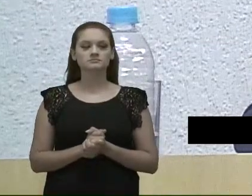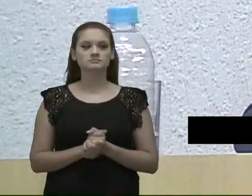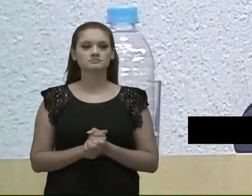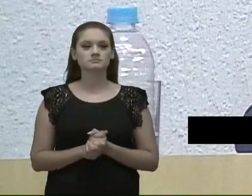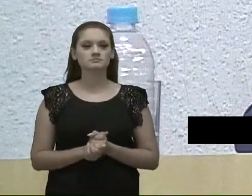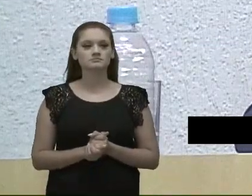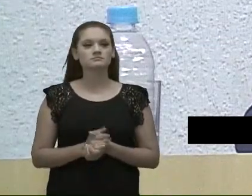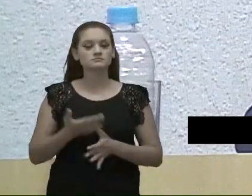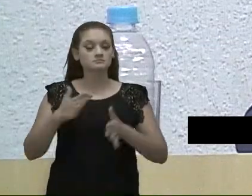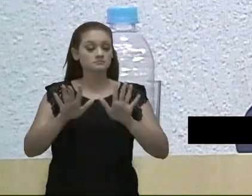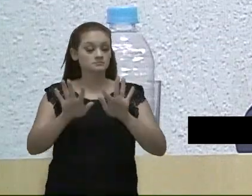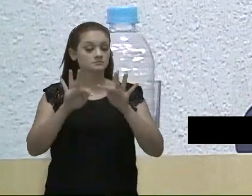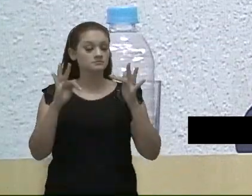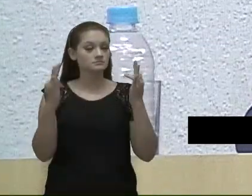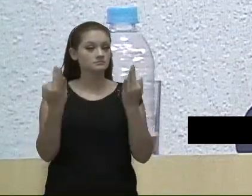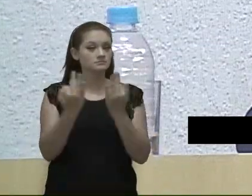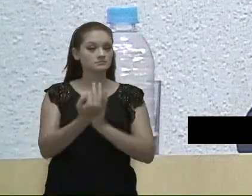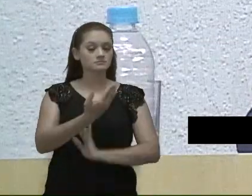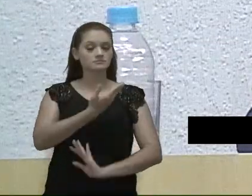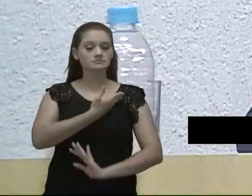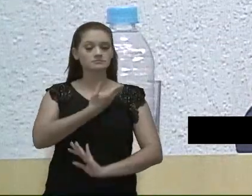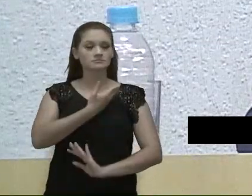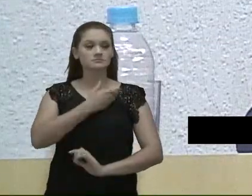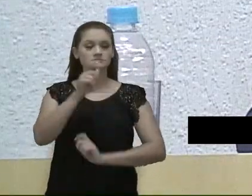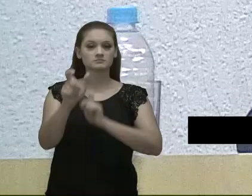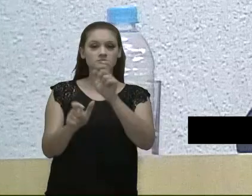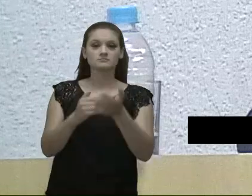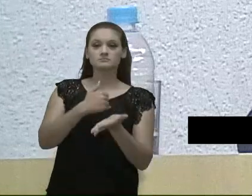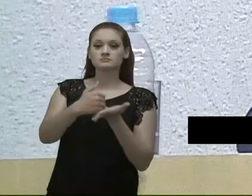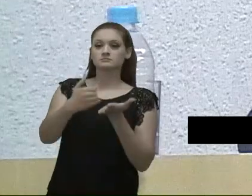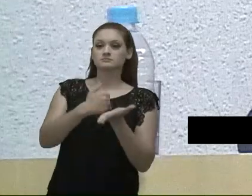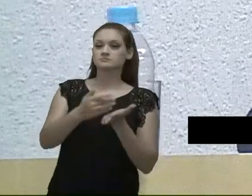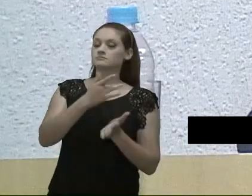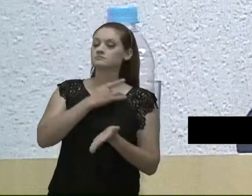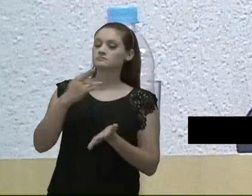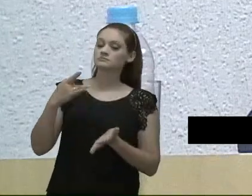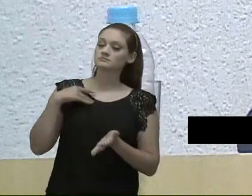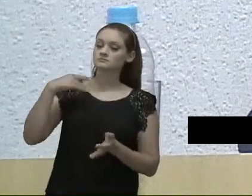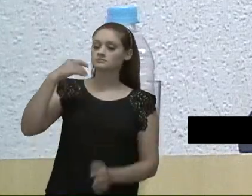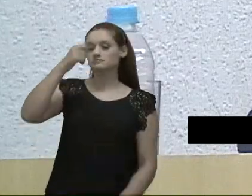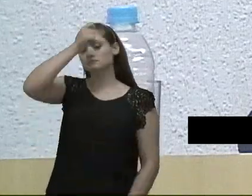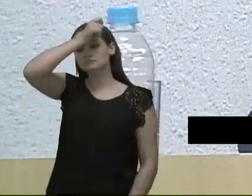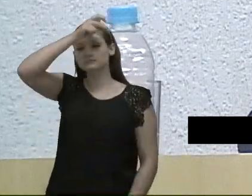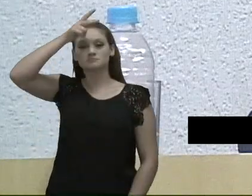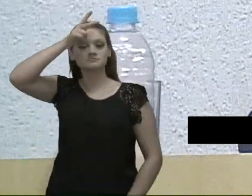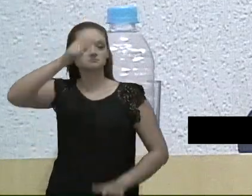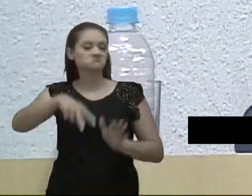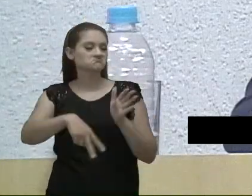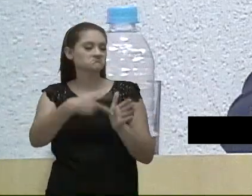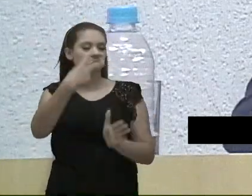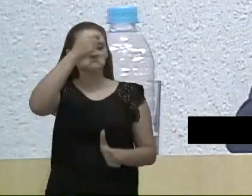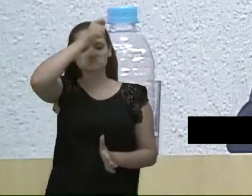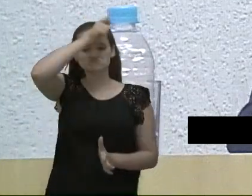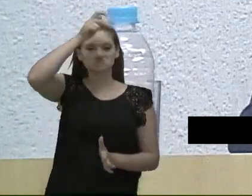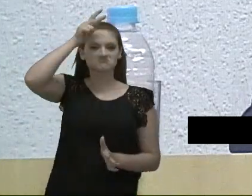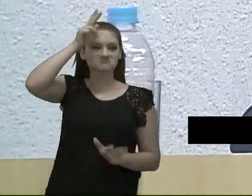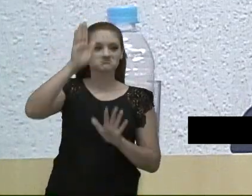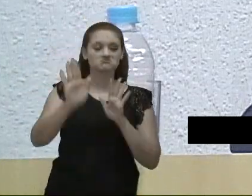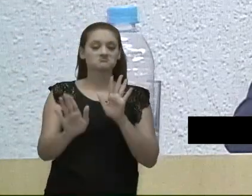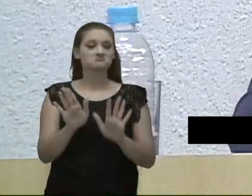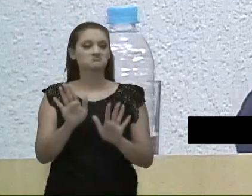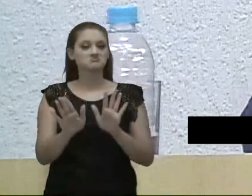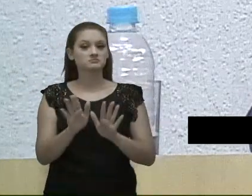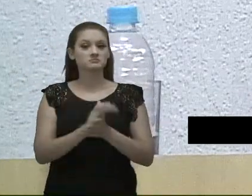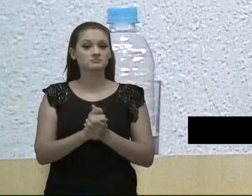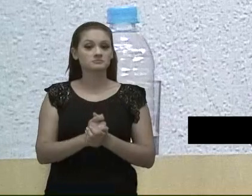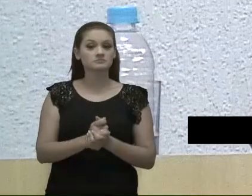algum parente de agente político, secretário de saúde, prefeito, vice-prefeito, alguém presta serviço